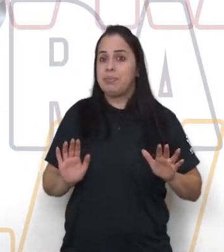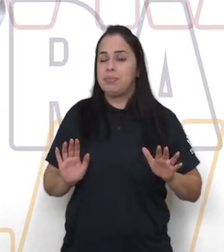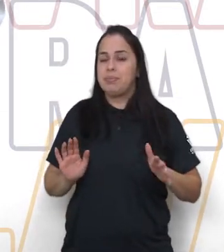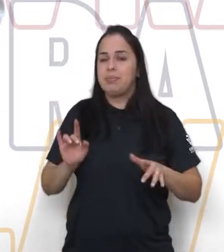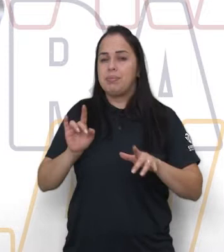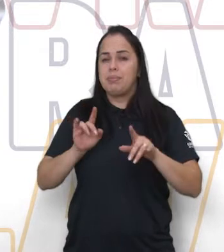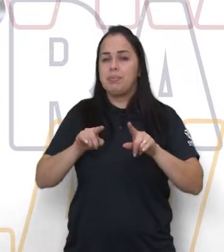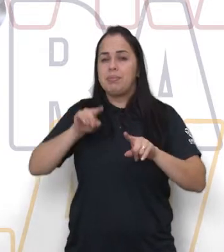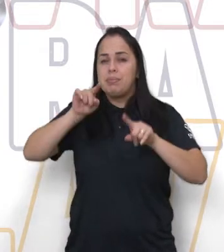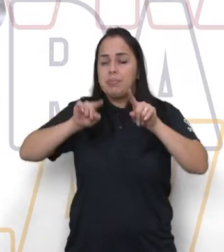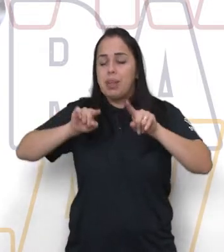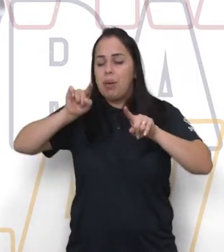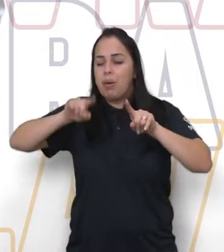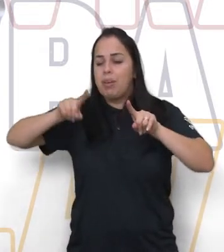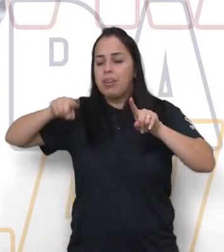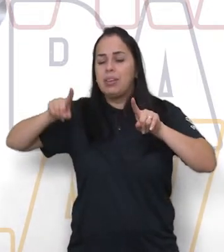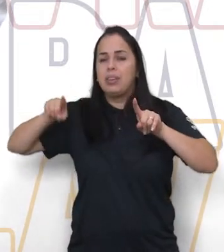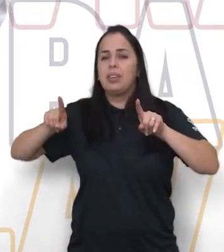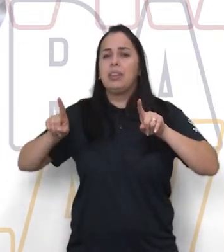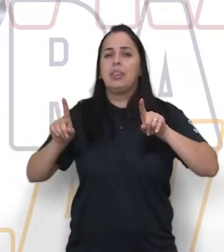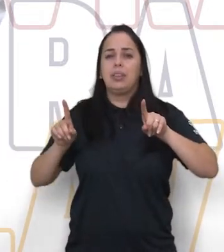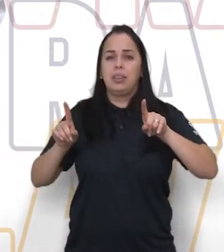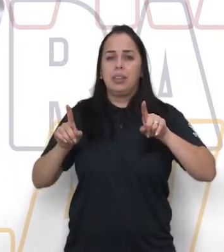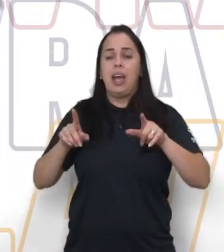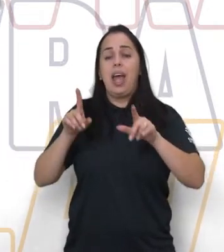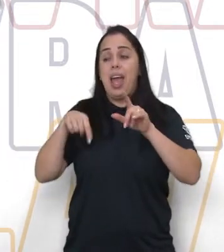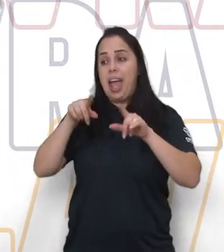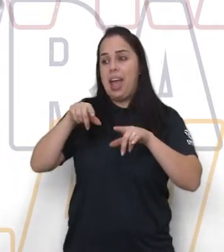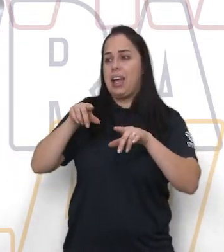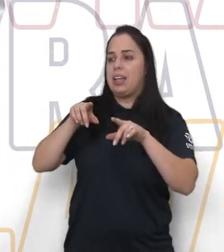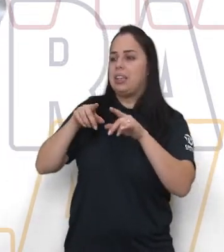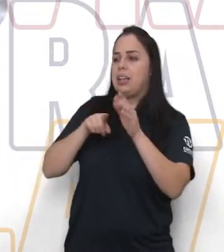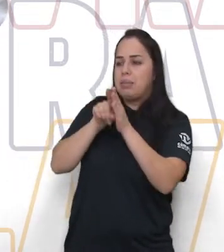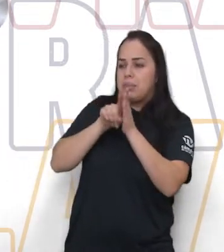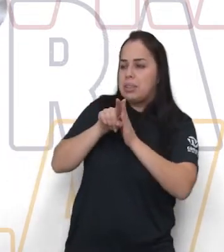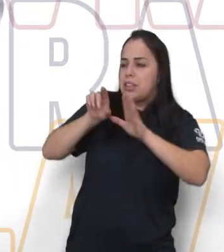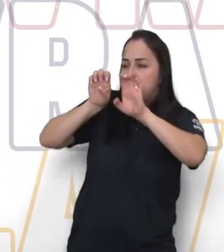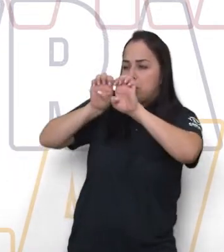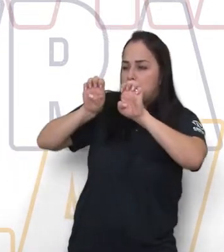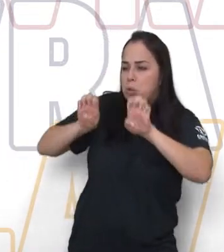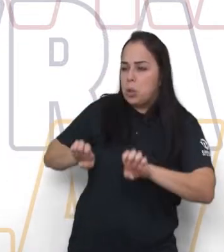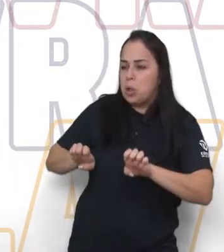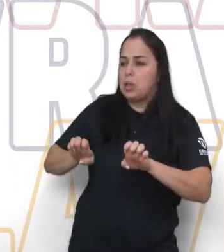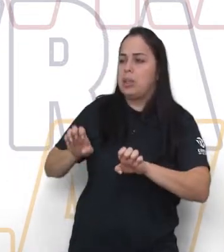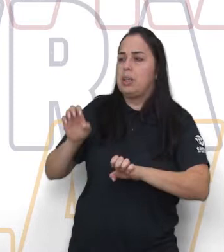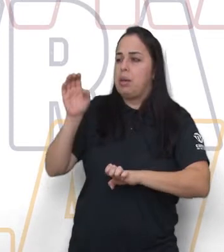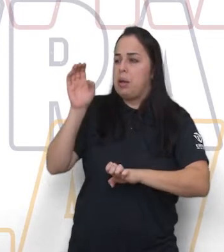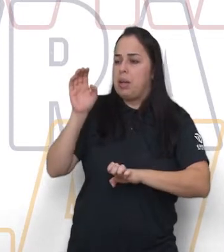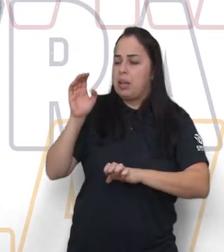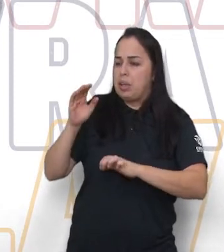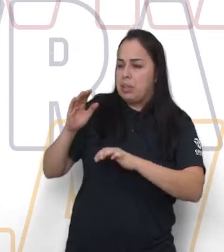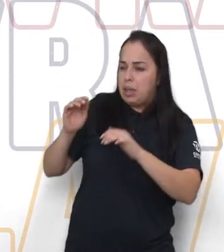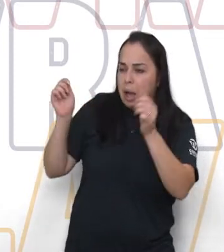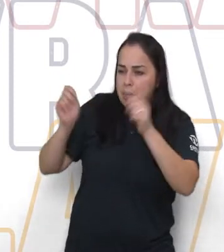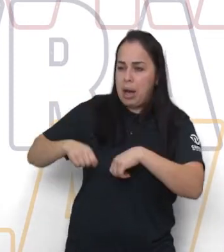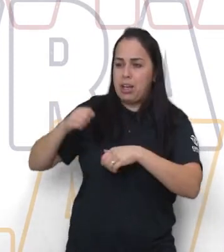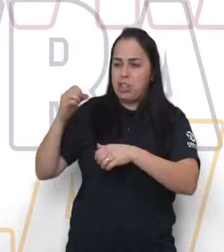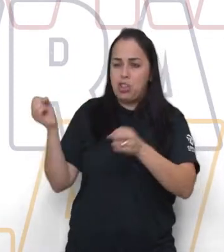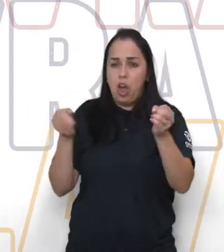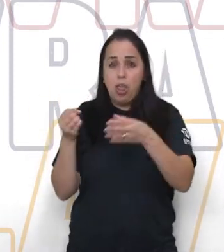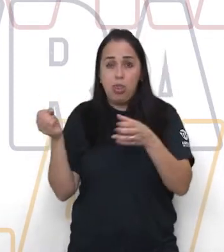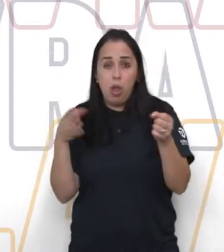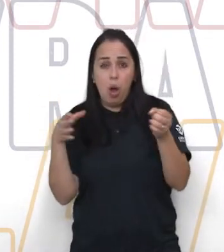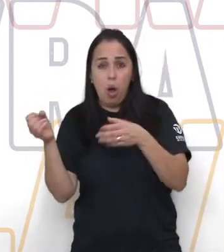e que mede sempre esses índices medem sempre estrutura né capacidade do país de Inovar